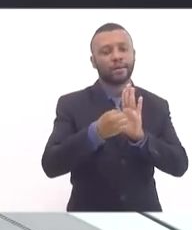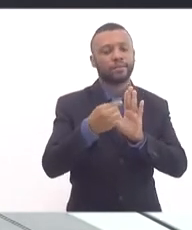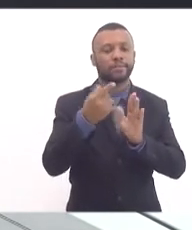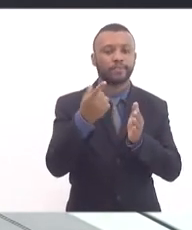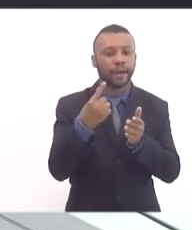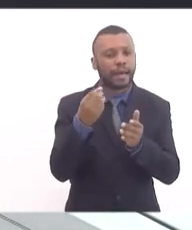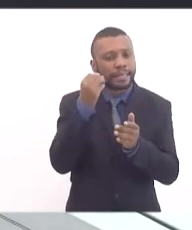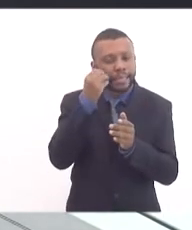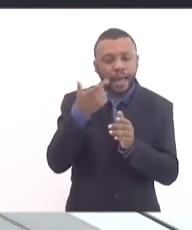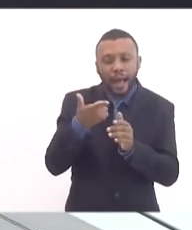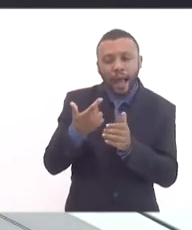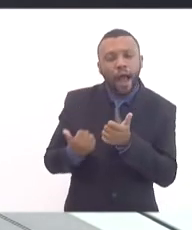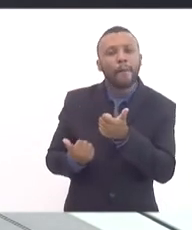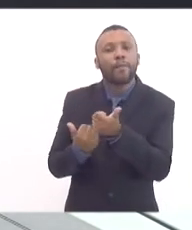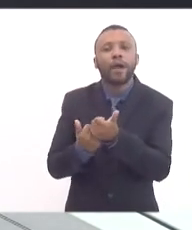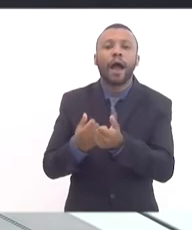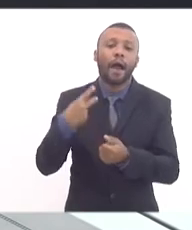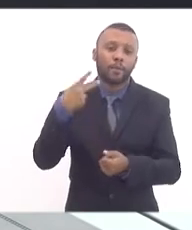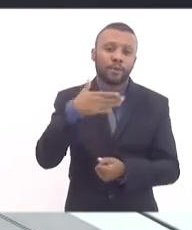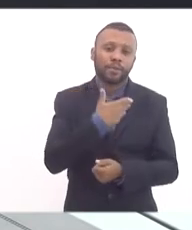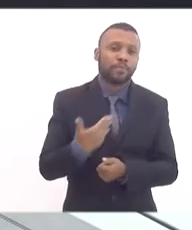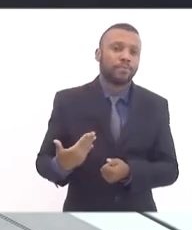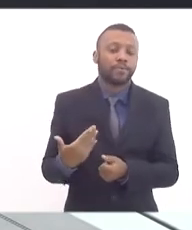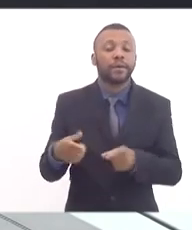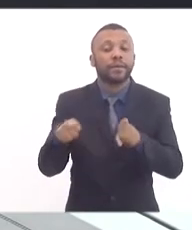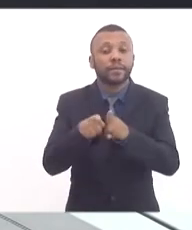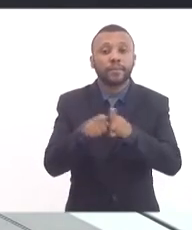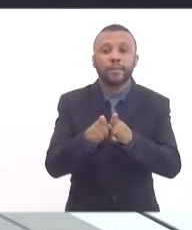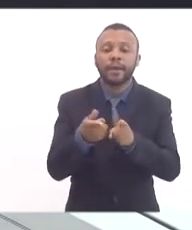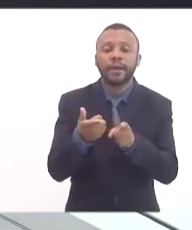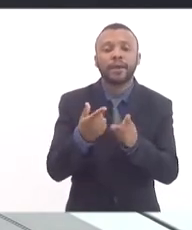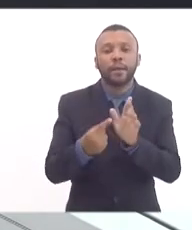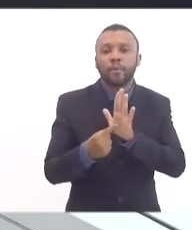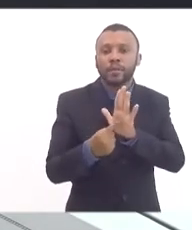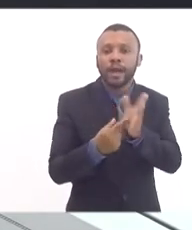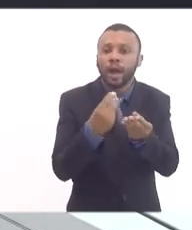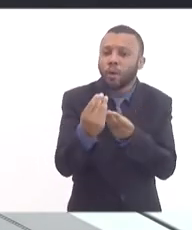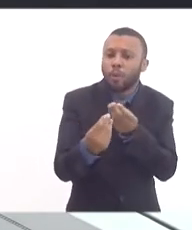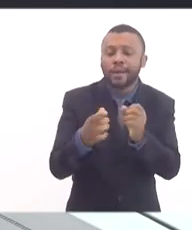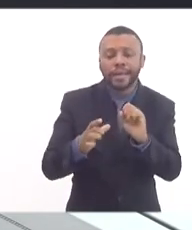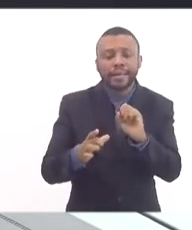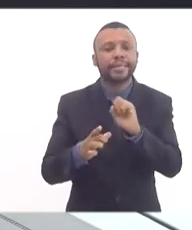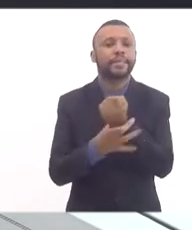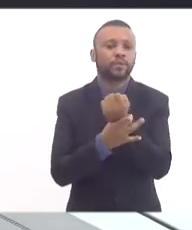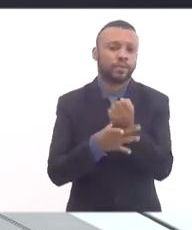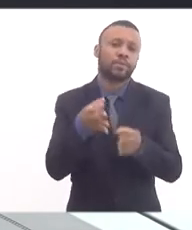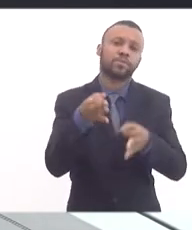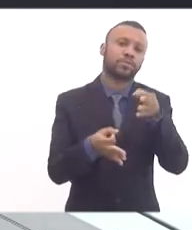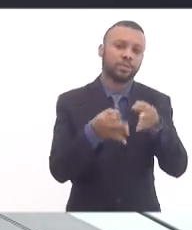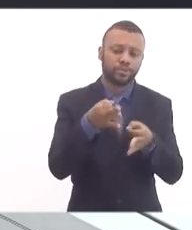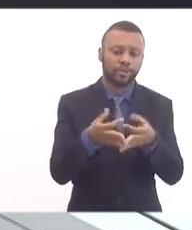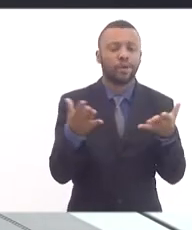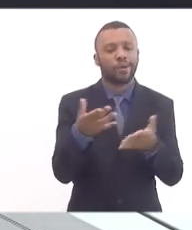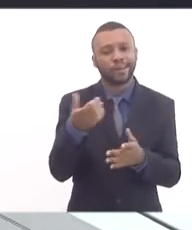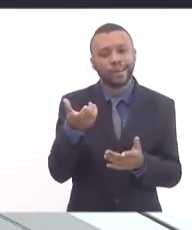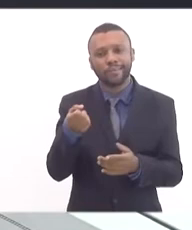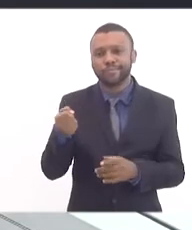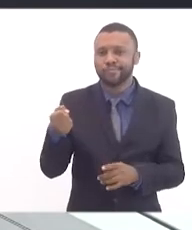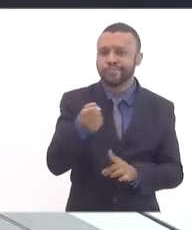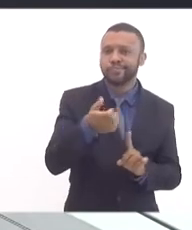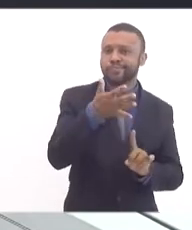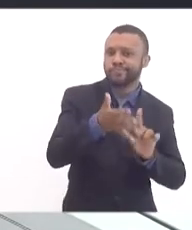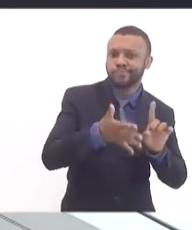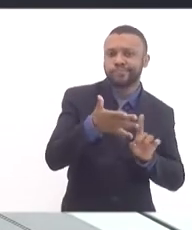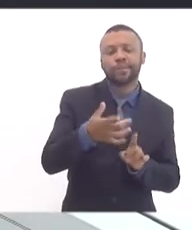política pública mas também trazer segurança jurídica e É nesse contexto que eu queria passar a palavra para o Doutor João Paulo que tem também algumas